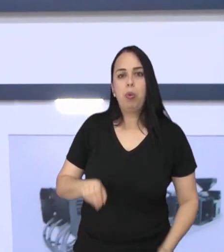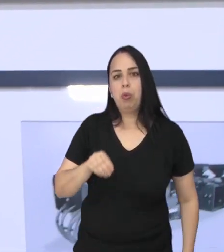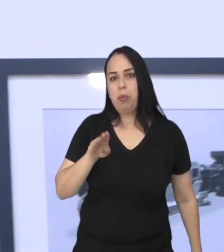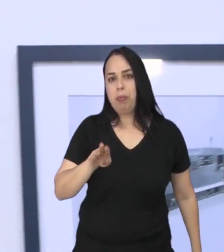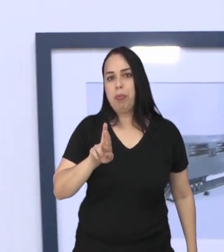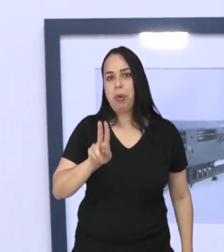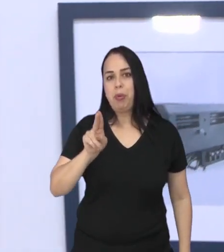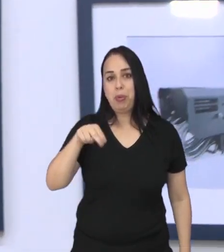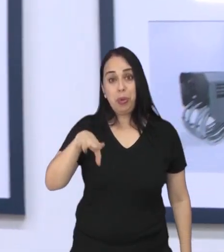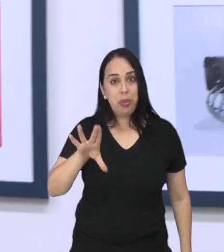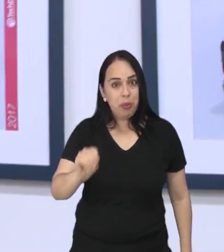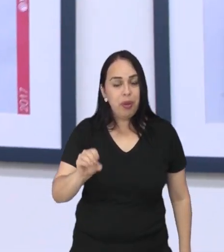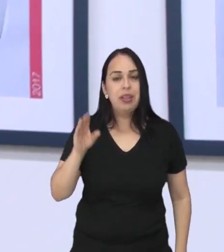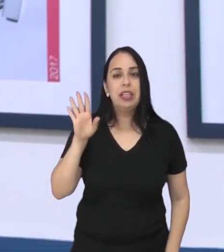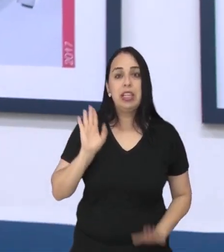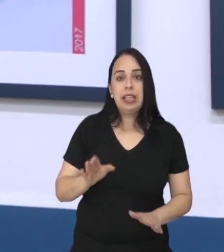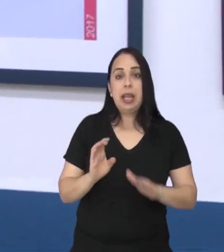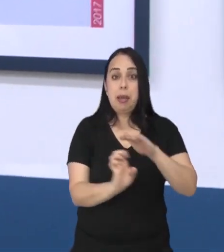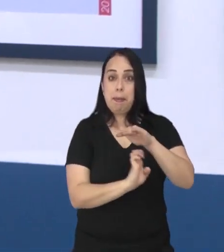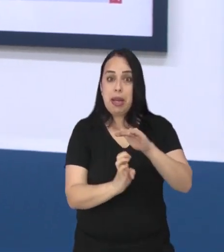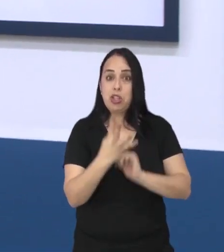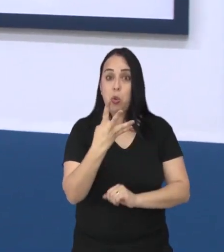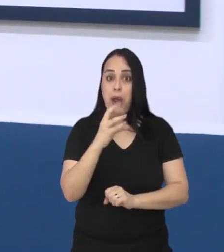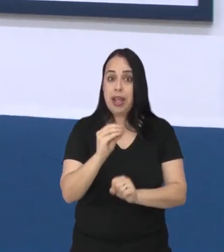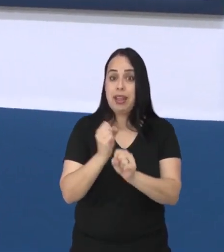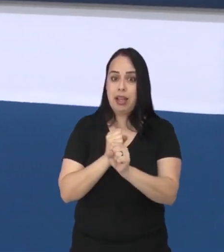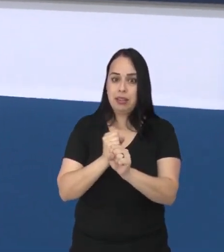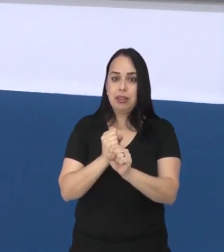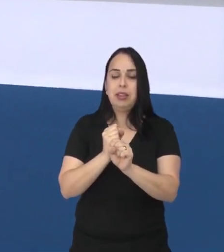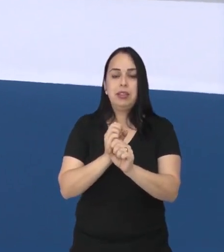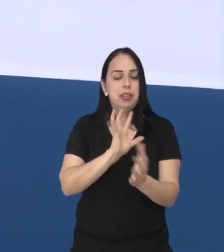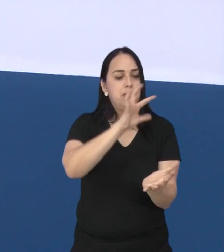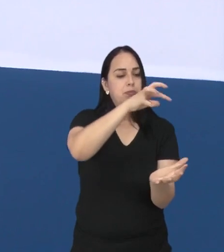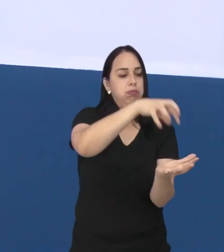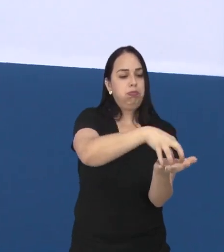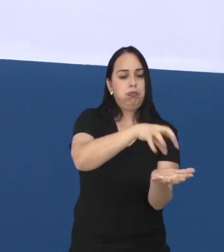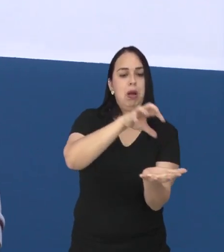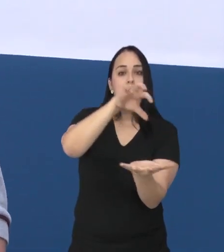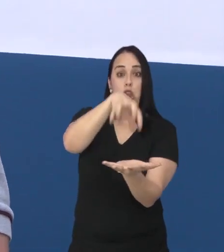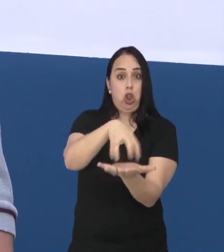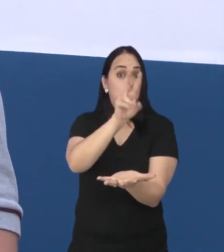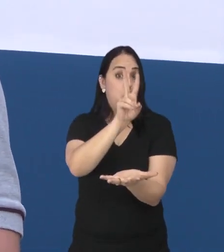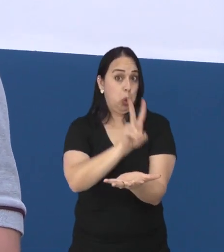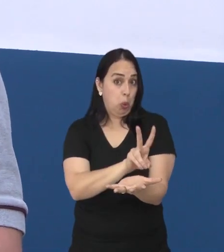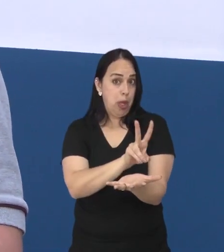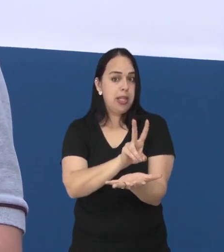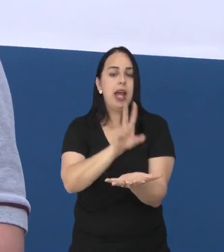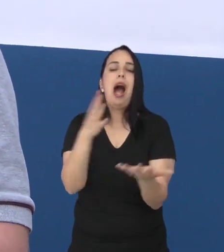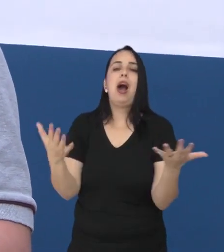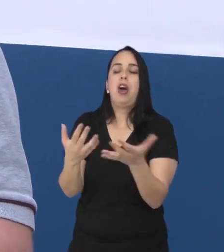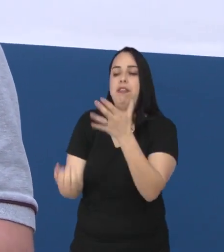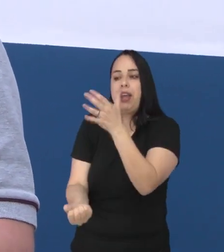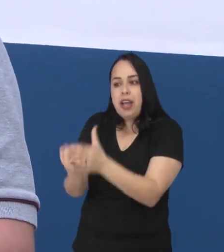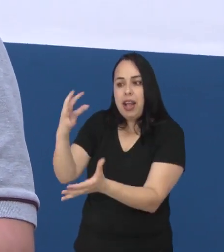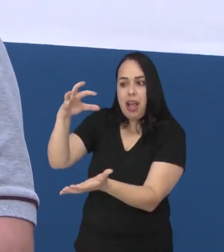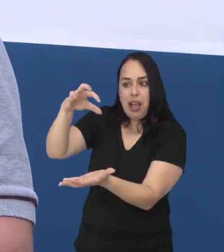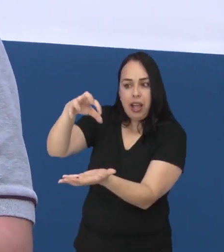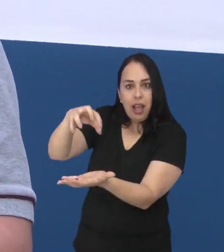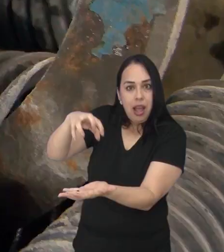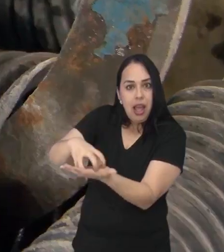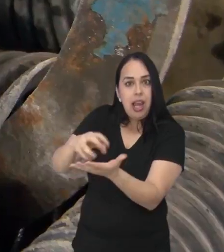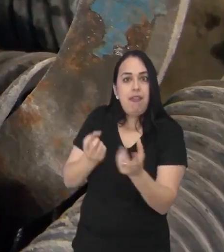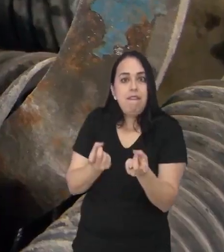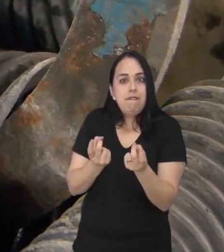das empresas da família do Bruno, que existe há 40 anos. Mas eles estão em processo de abertura da terceira